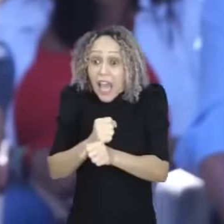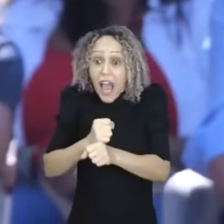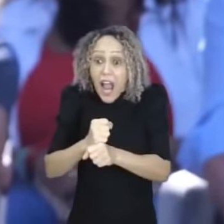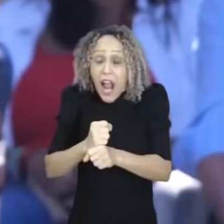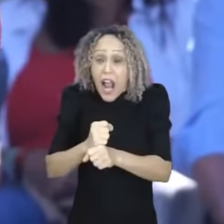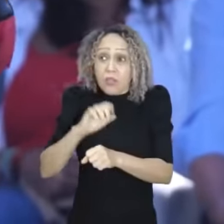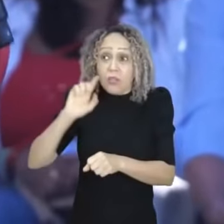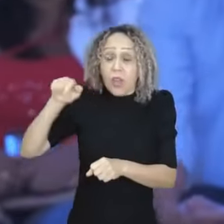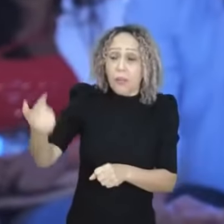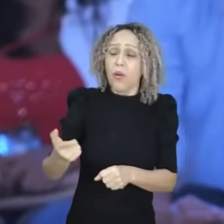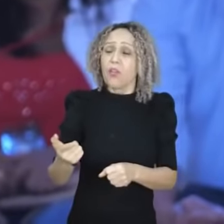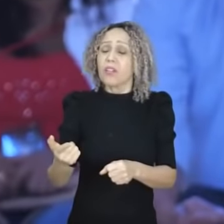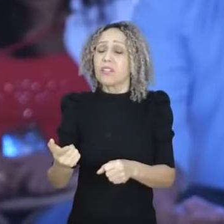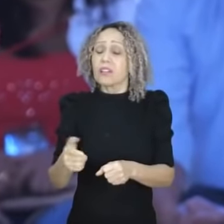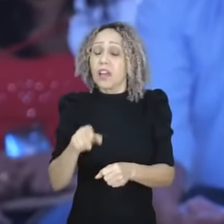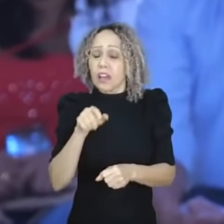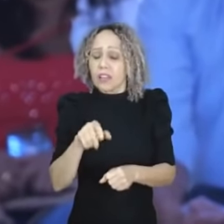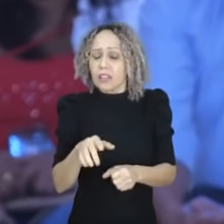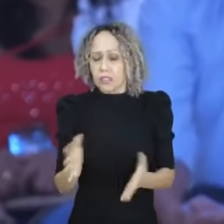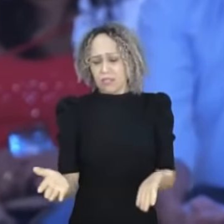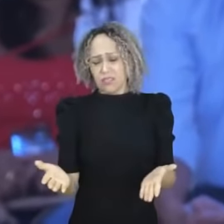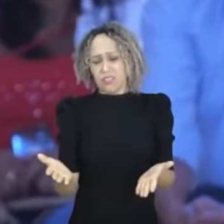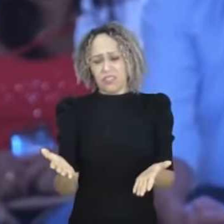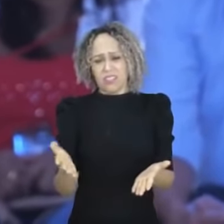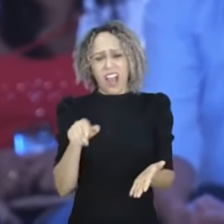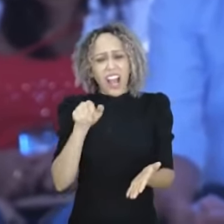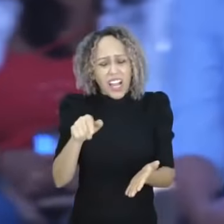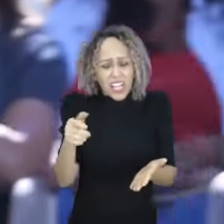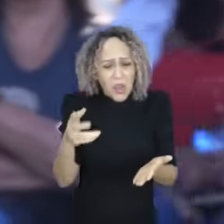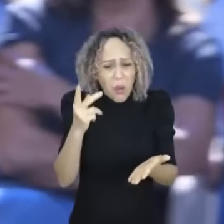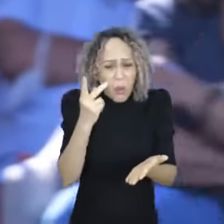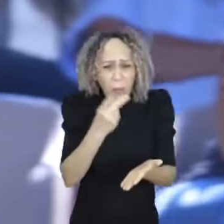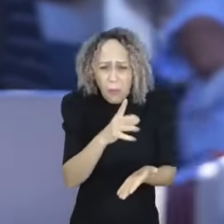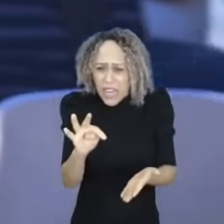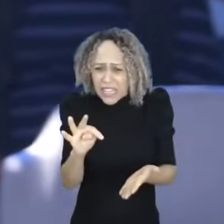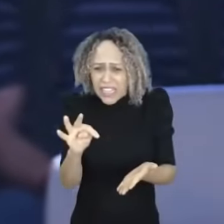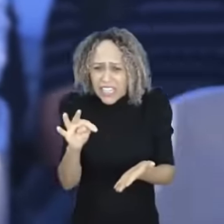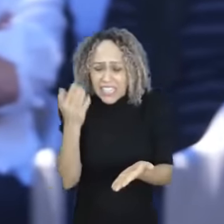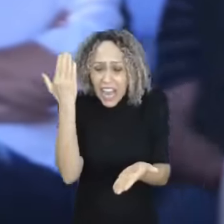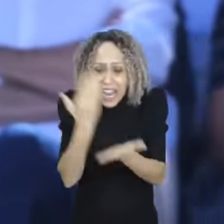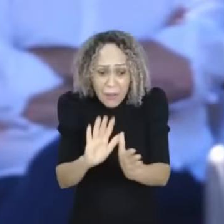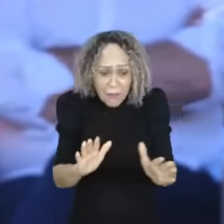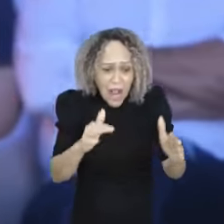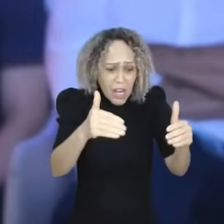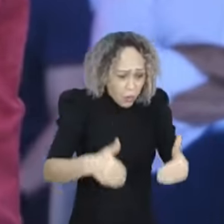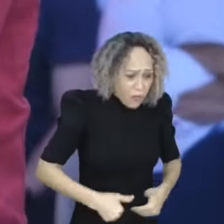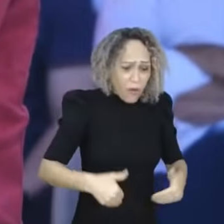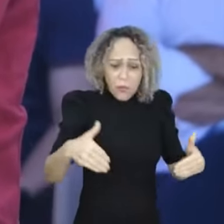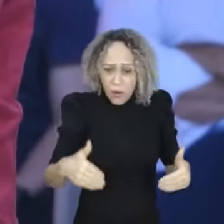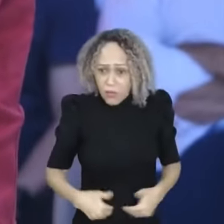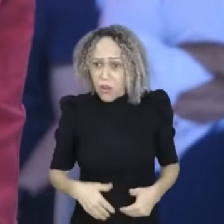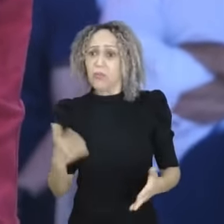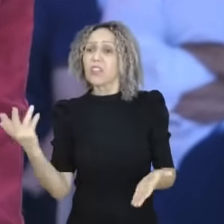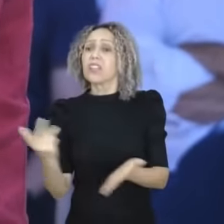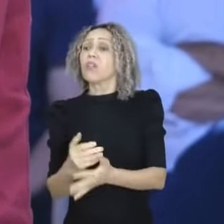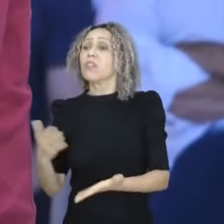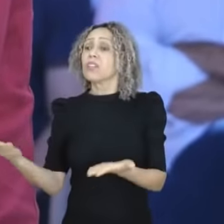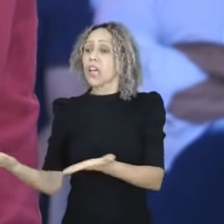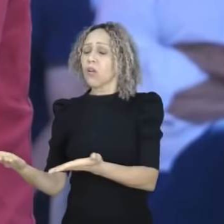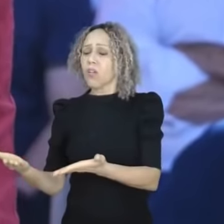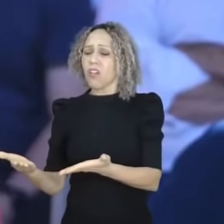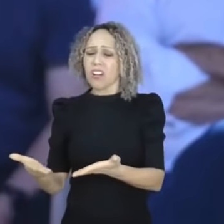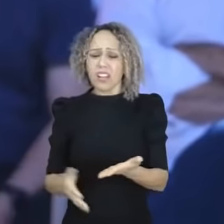gente percebe que 33 milhões de brasileiros vão dormir sem ter o que comer, que 105 milhões de